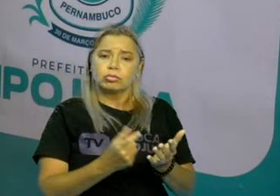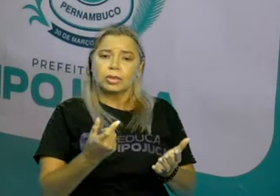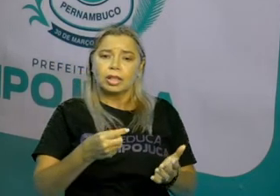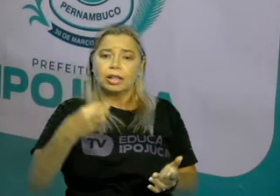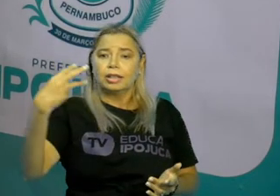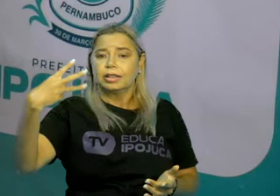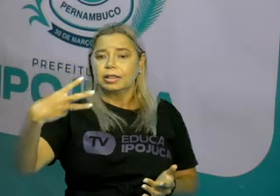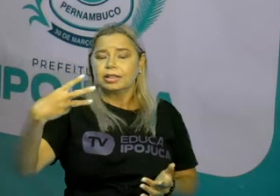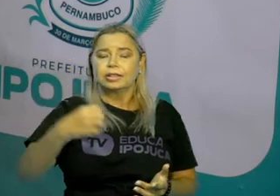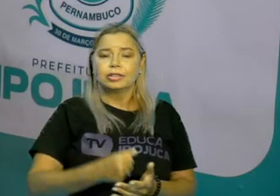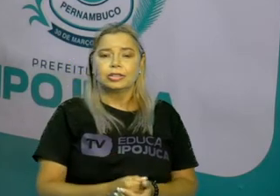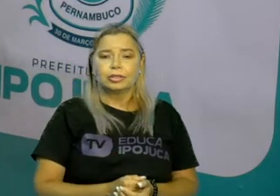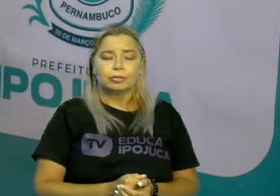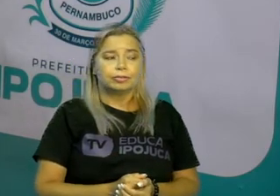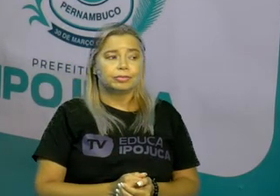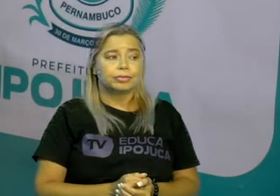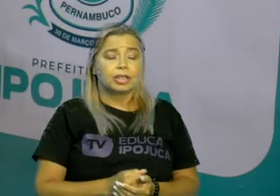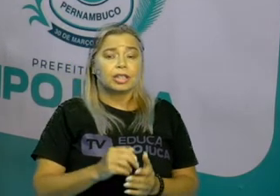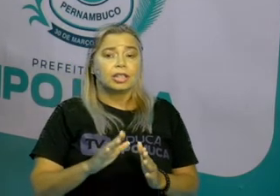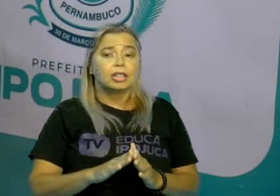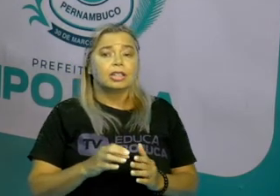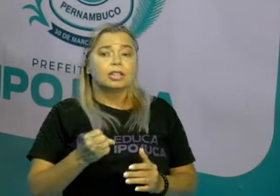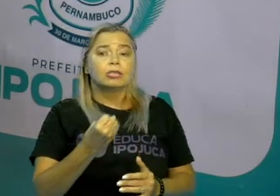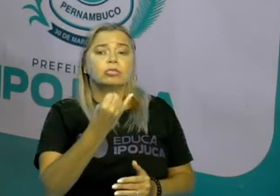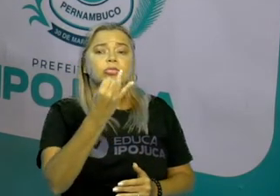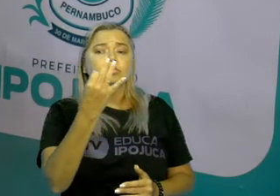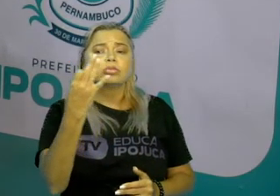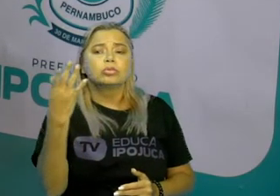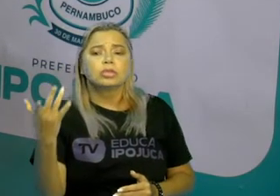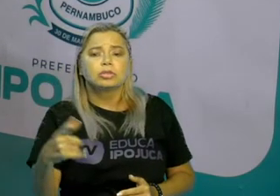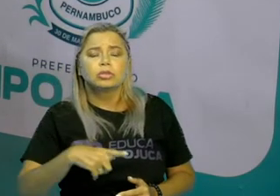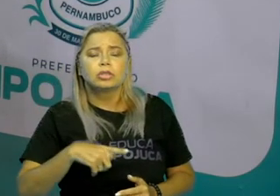de 1 real. O total, Lucas, vai ter quanto?